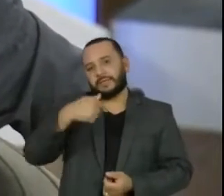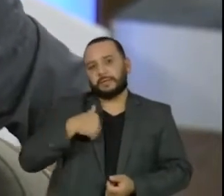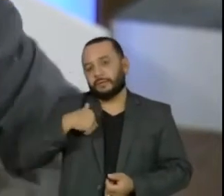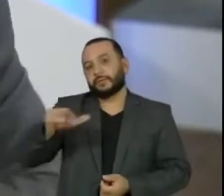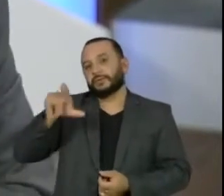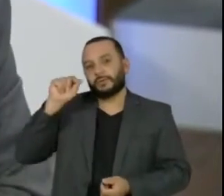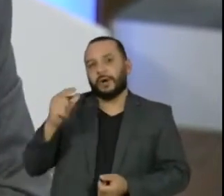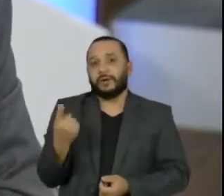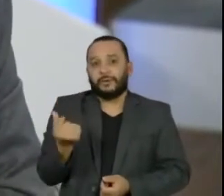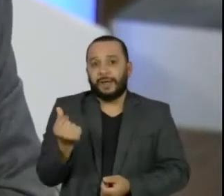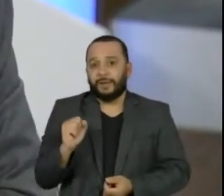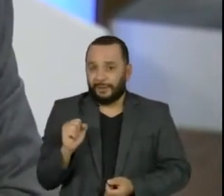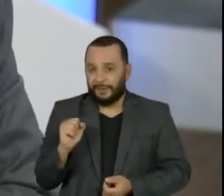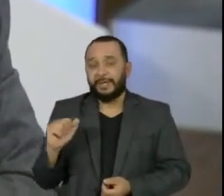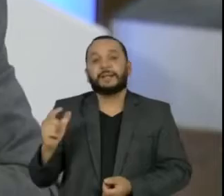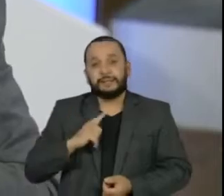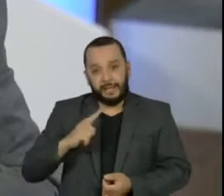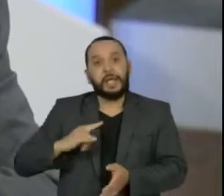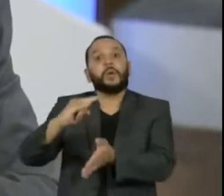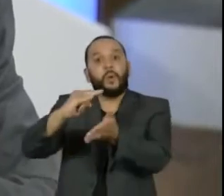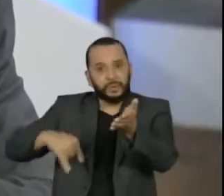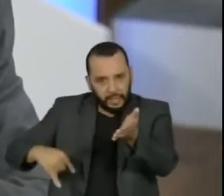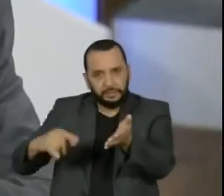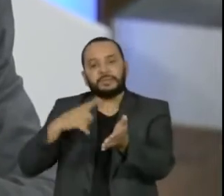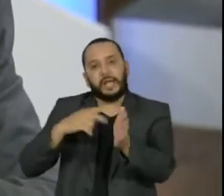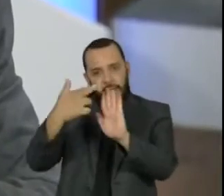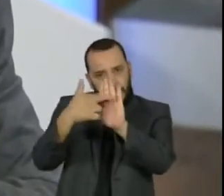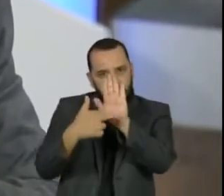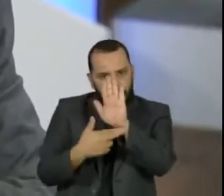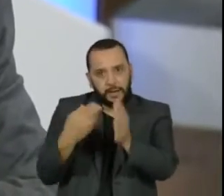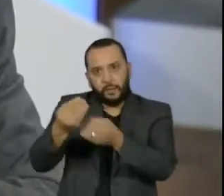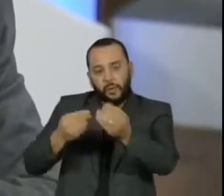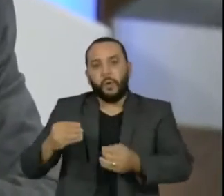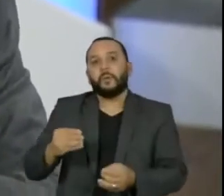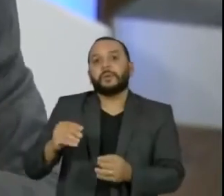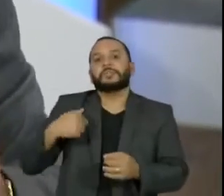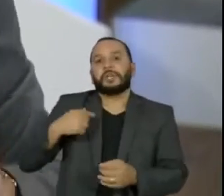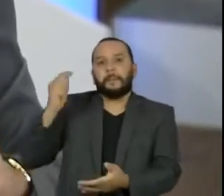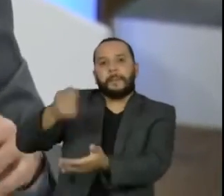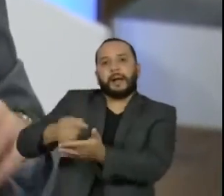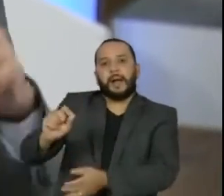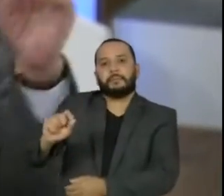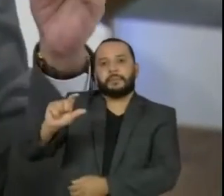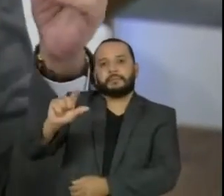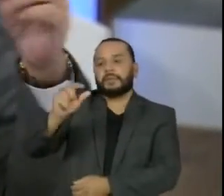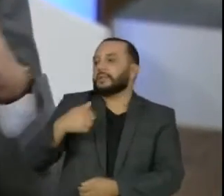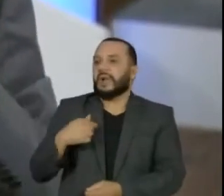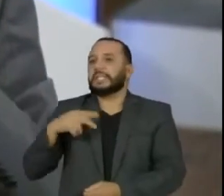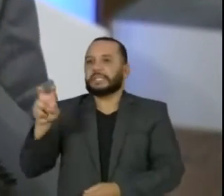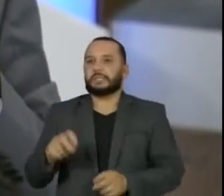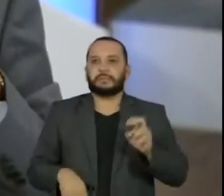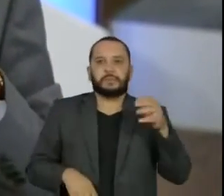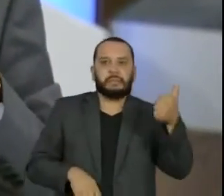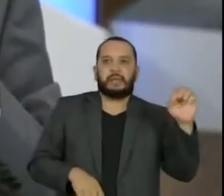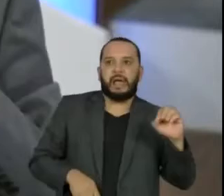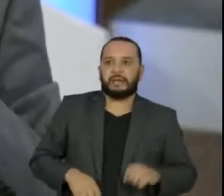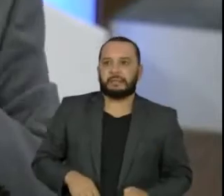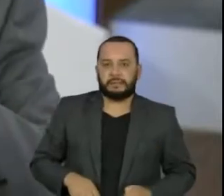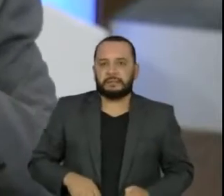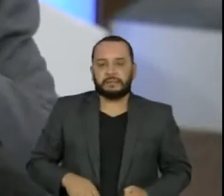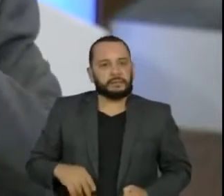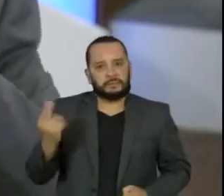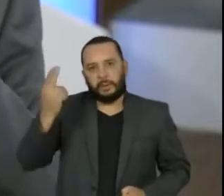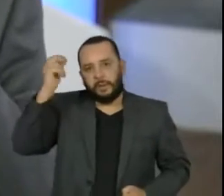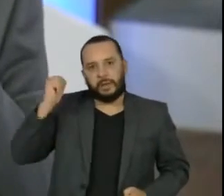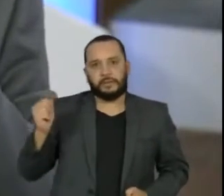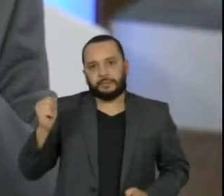o aumento, não. Tem um contrato e uma metodologia de aumento. Você não chega e fala, vou dar 5, vou dar 10, vou dar 20. Então,